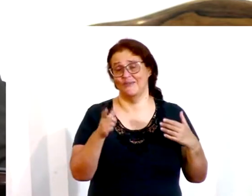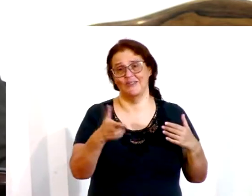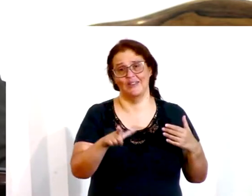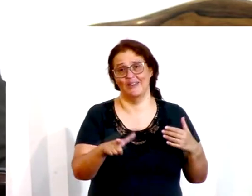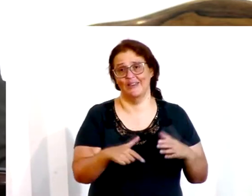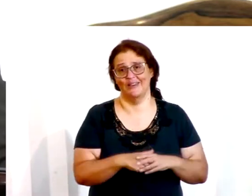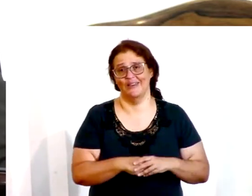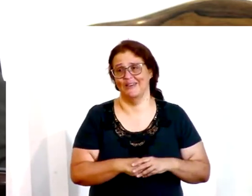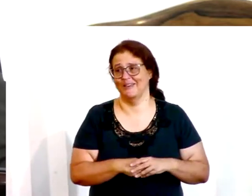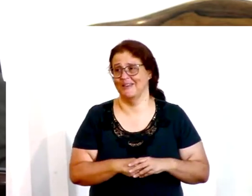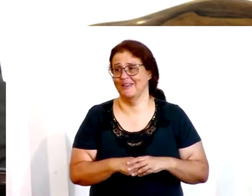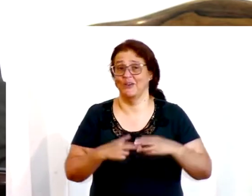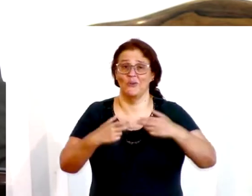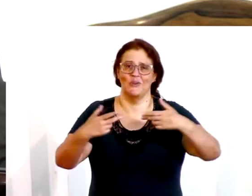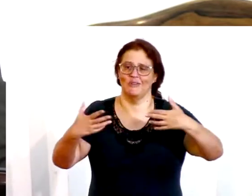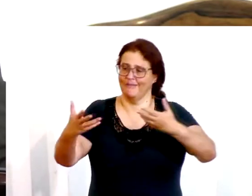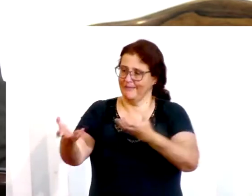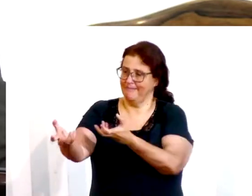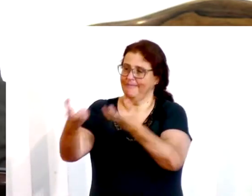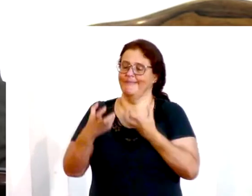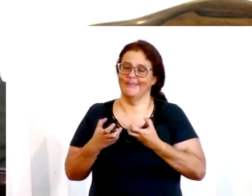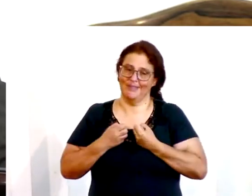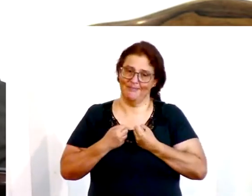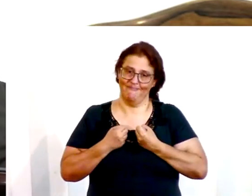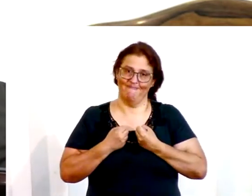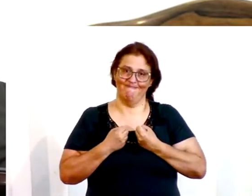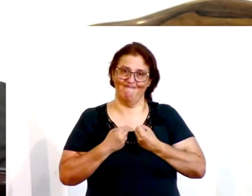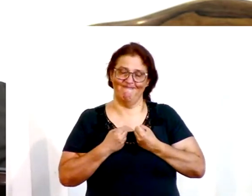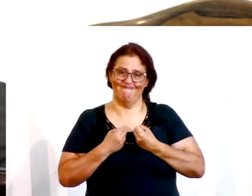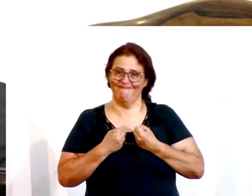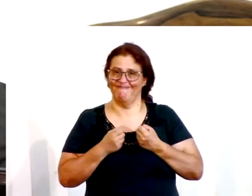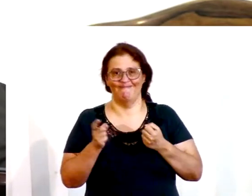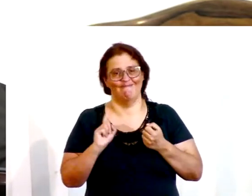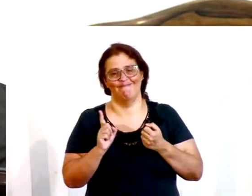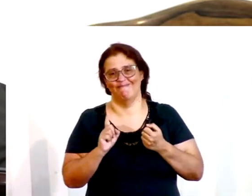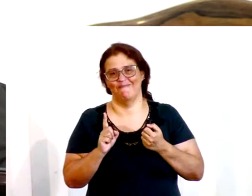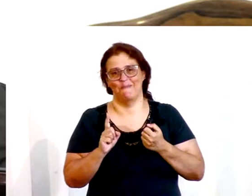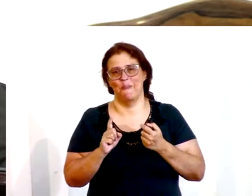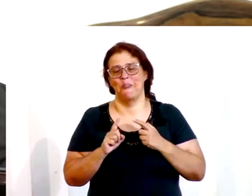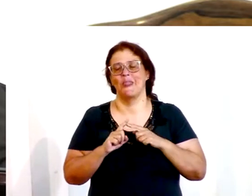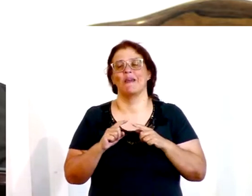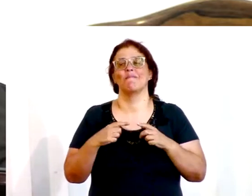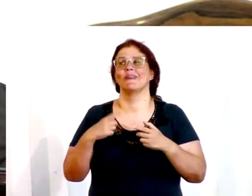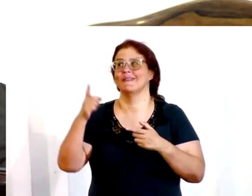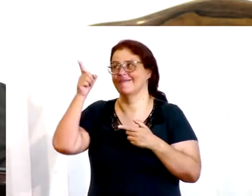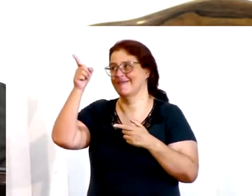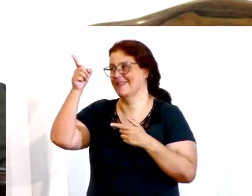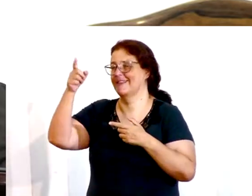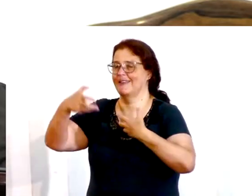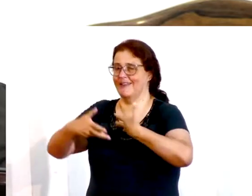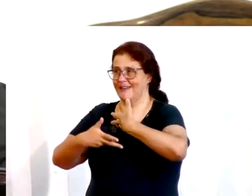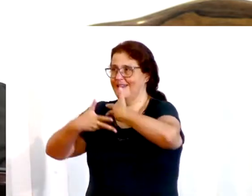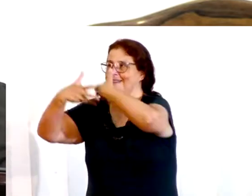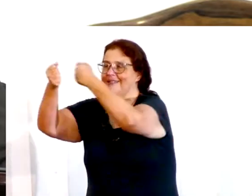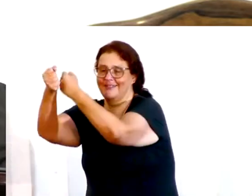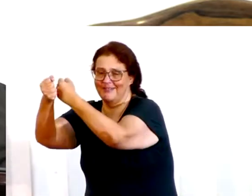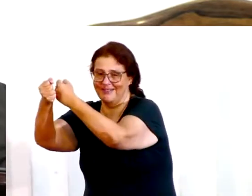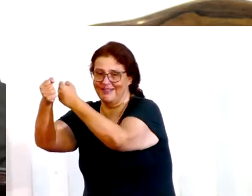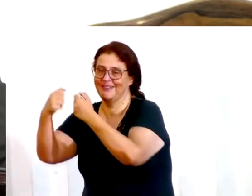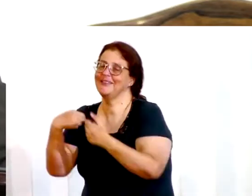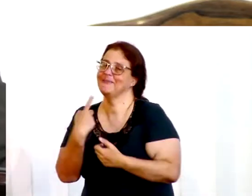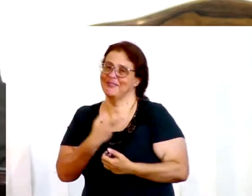que conquistamos, mas está naquele que nos conquistou para Ele. É nele